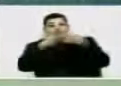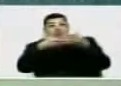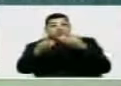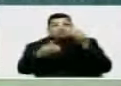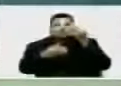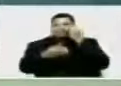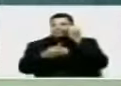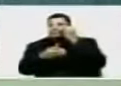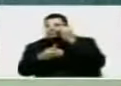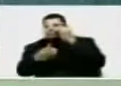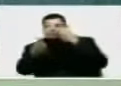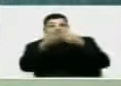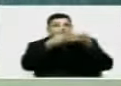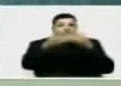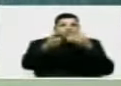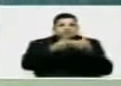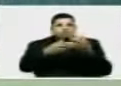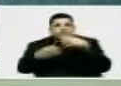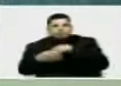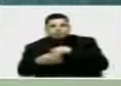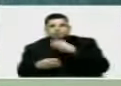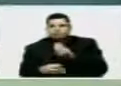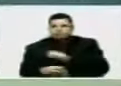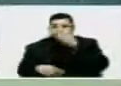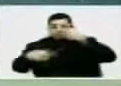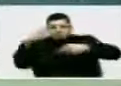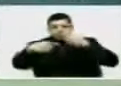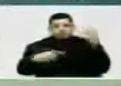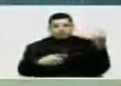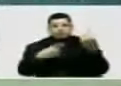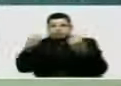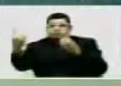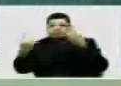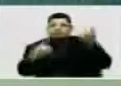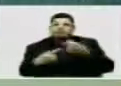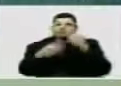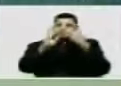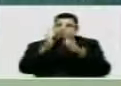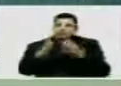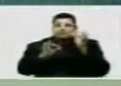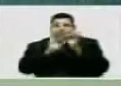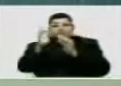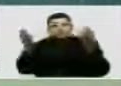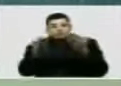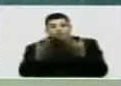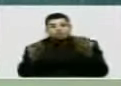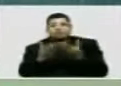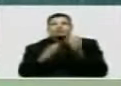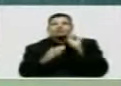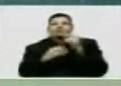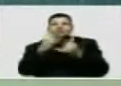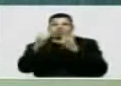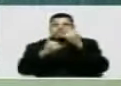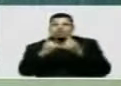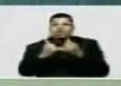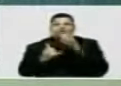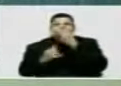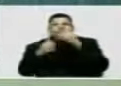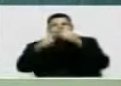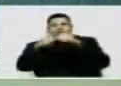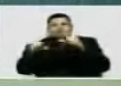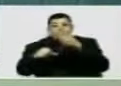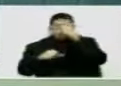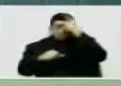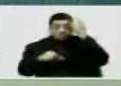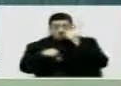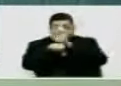qualquer interesse e qualquer momento na vida política de um ou de outro. O que está em jogo nesse momento é o bem-estar